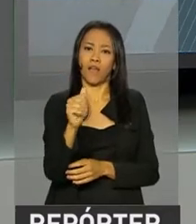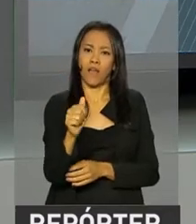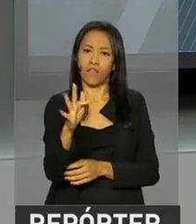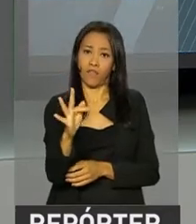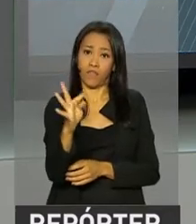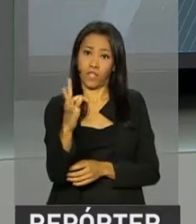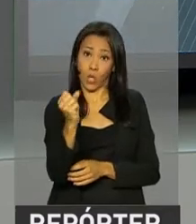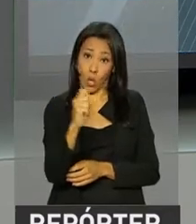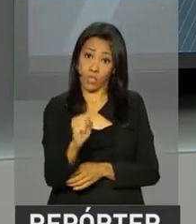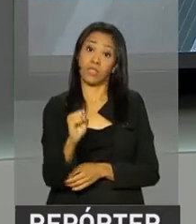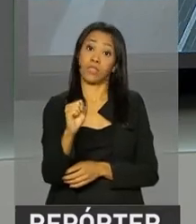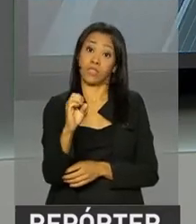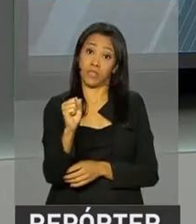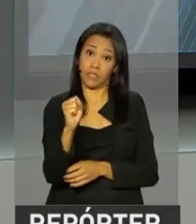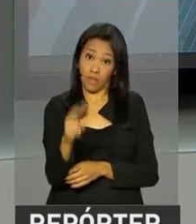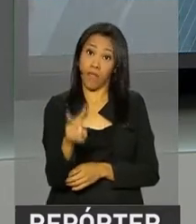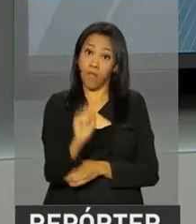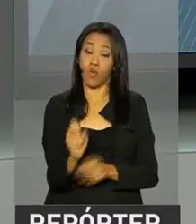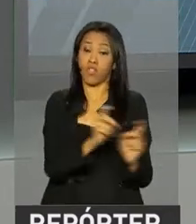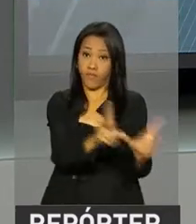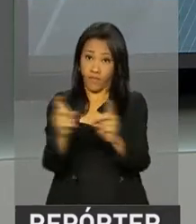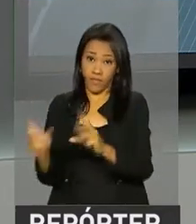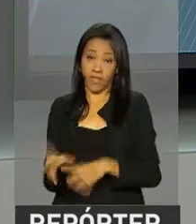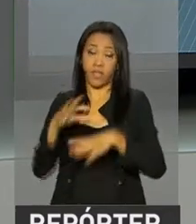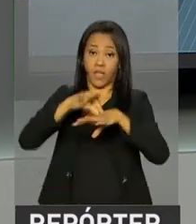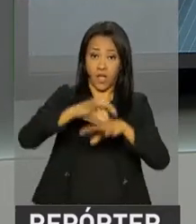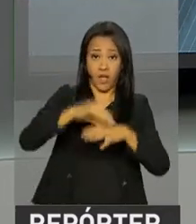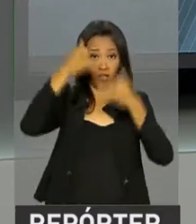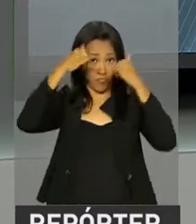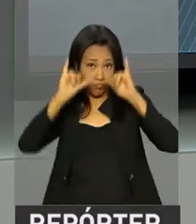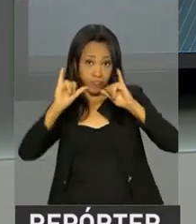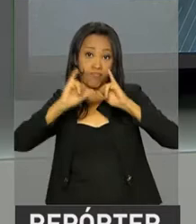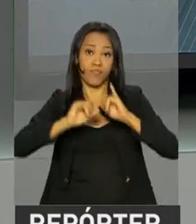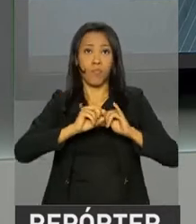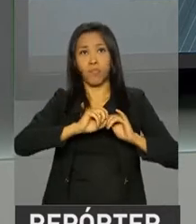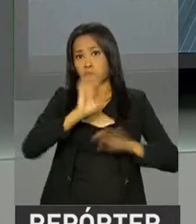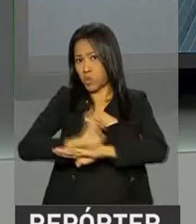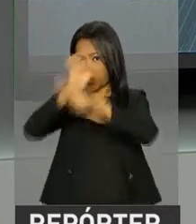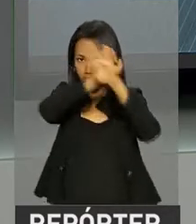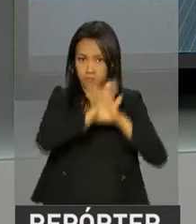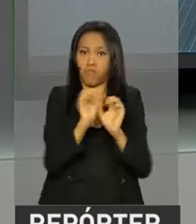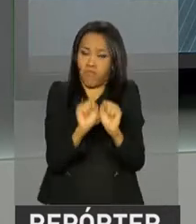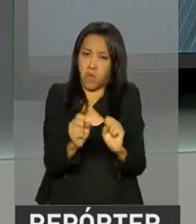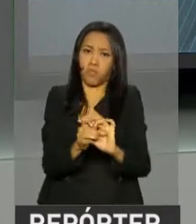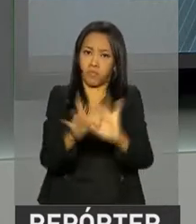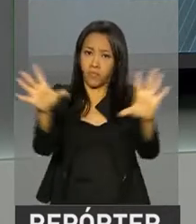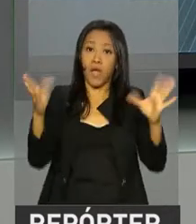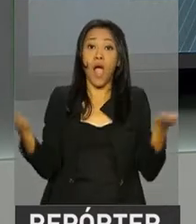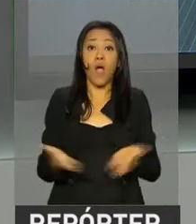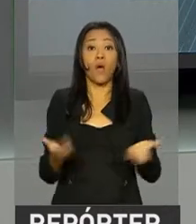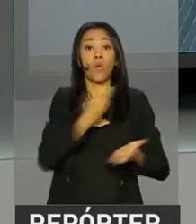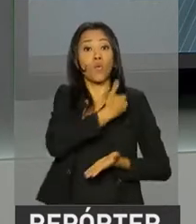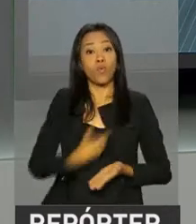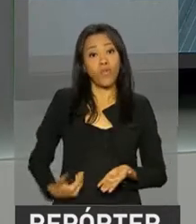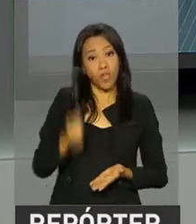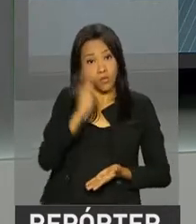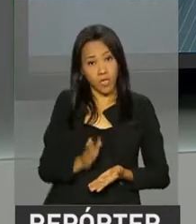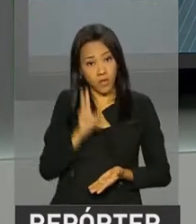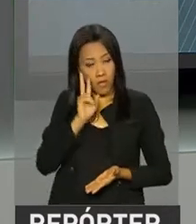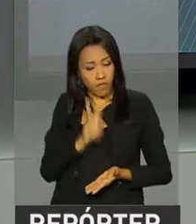bovina para as demais unidades da federação agora o governo brasileiro vai submeter o